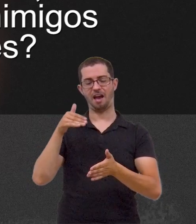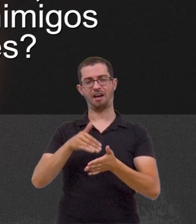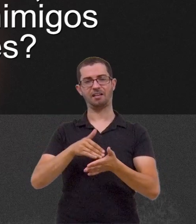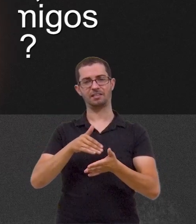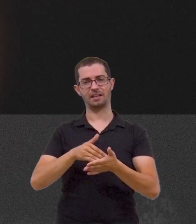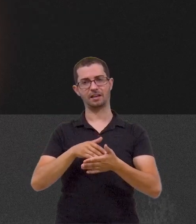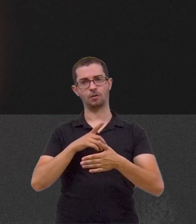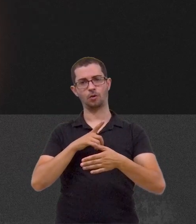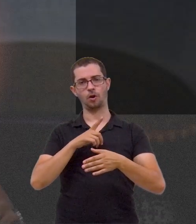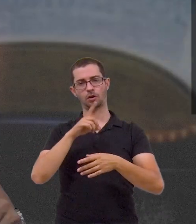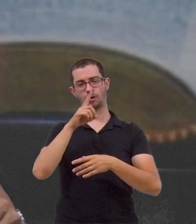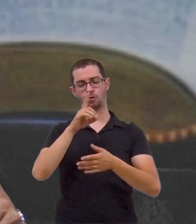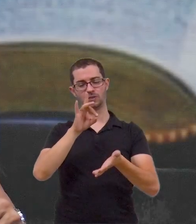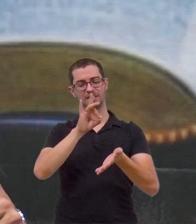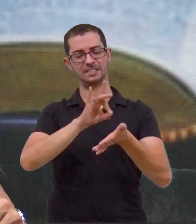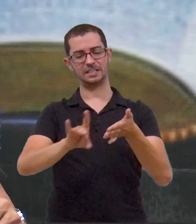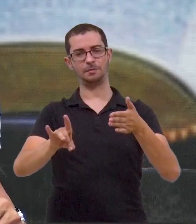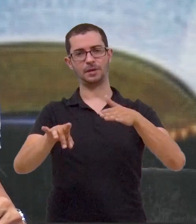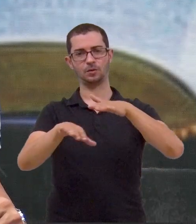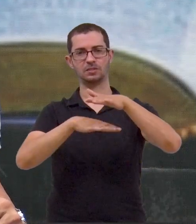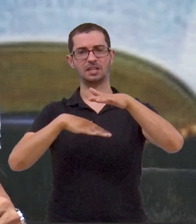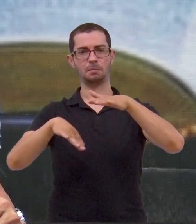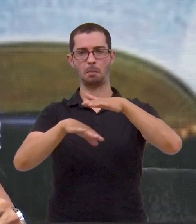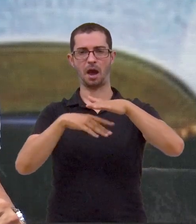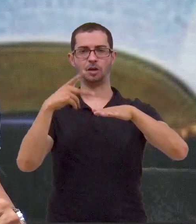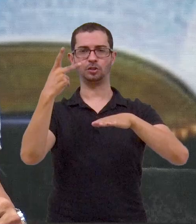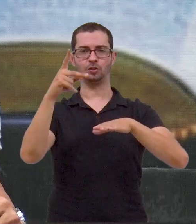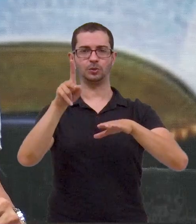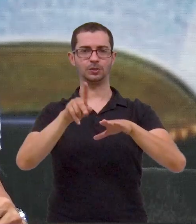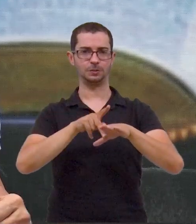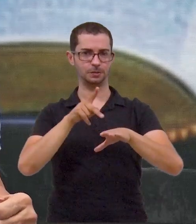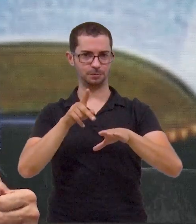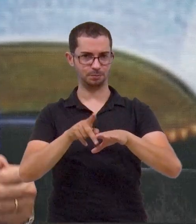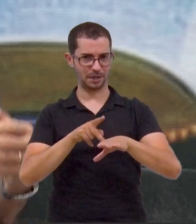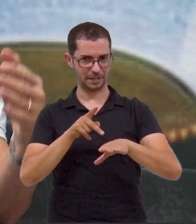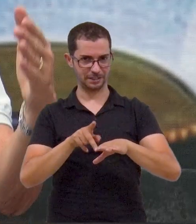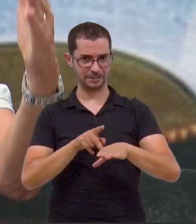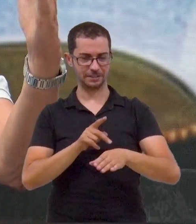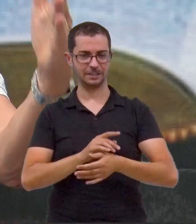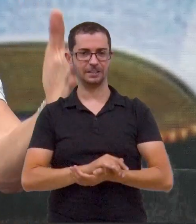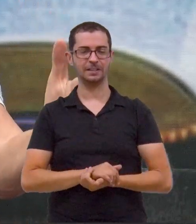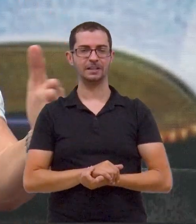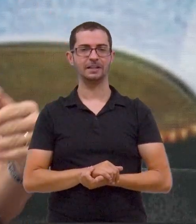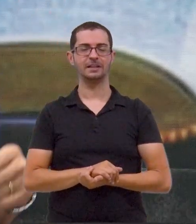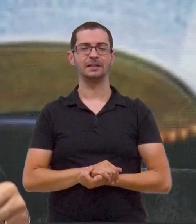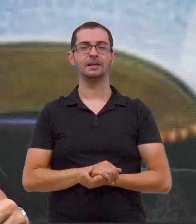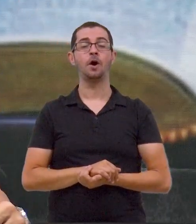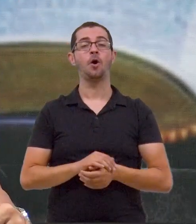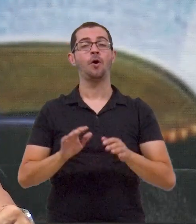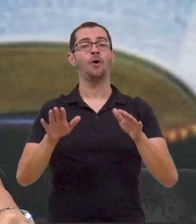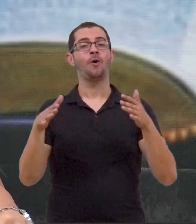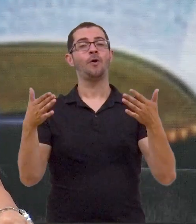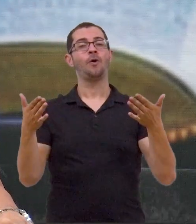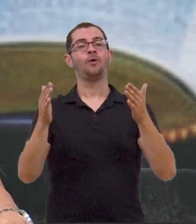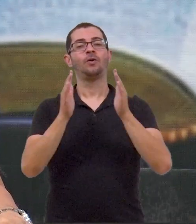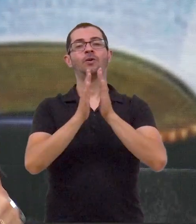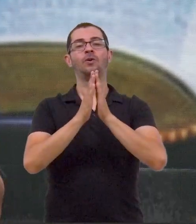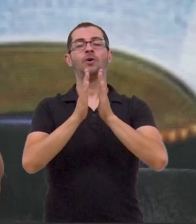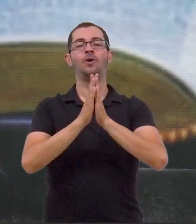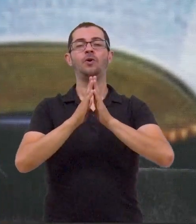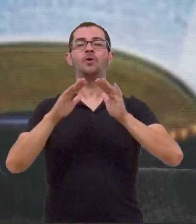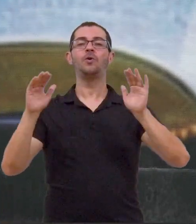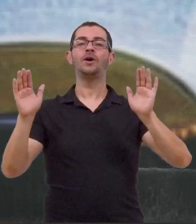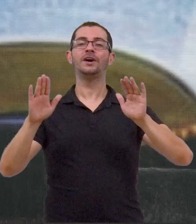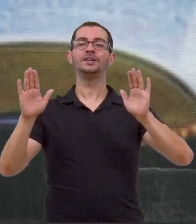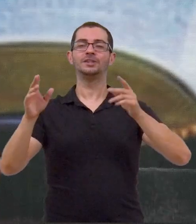dos teus pés? Qual dos anjos ele disse, assenta-te à minha direita?